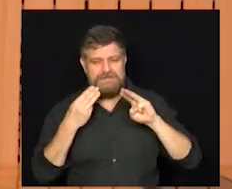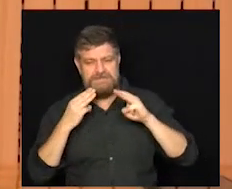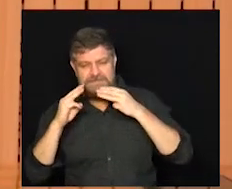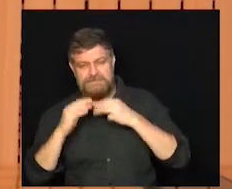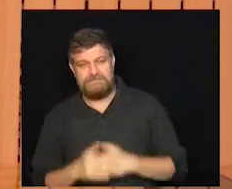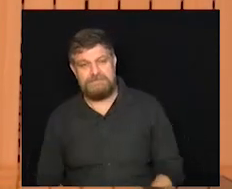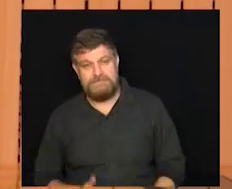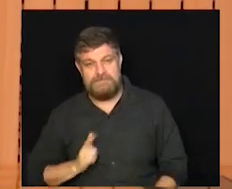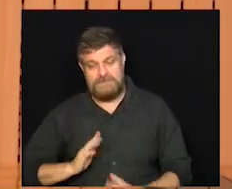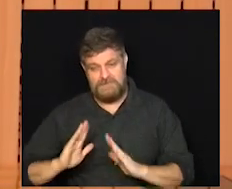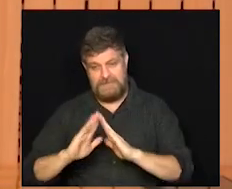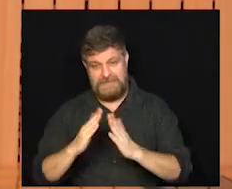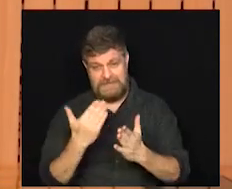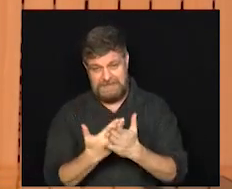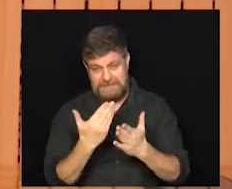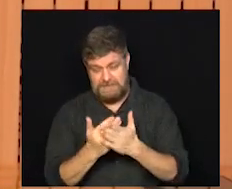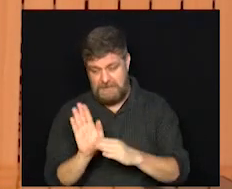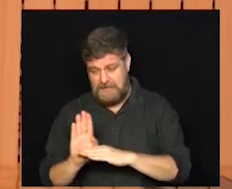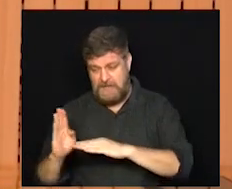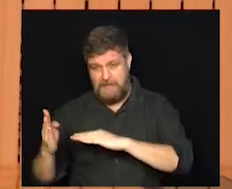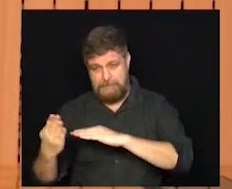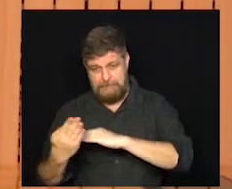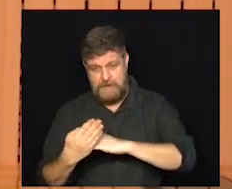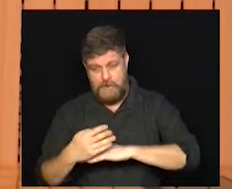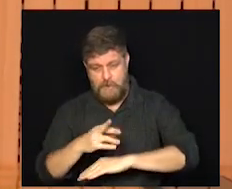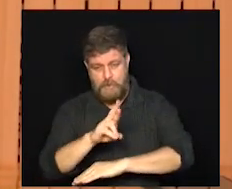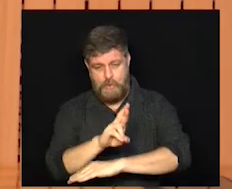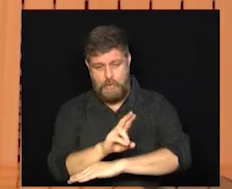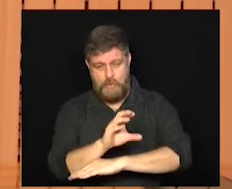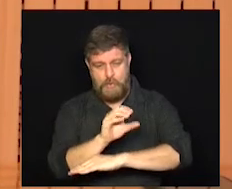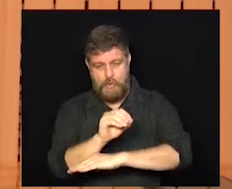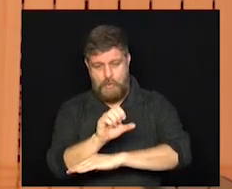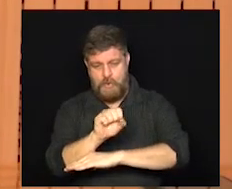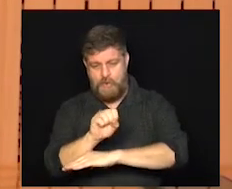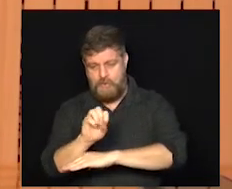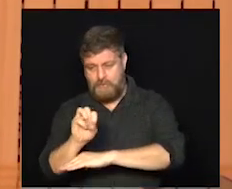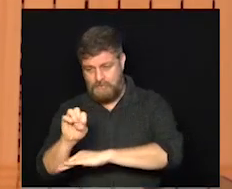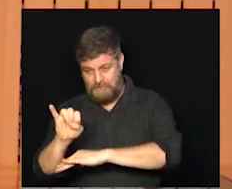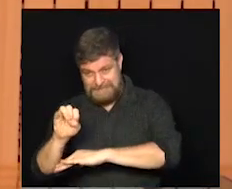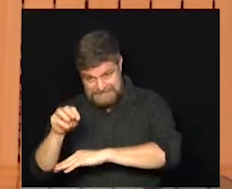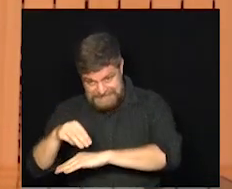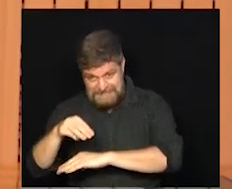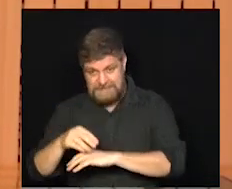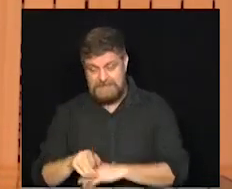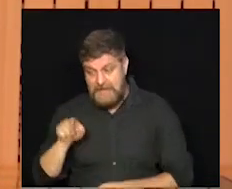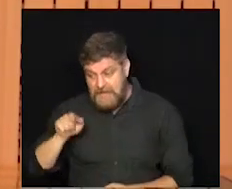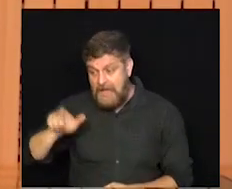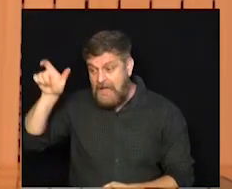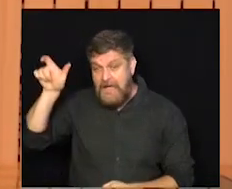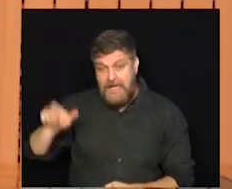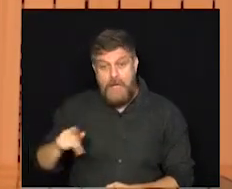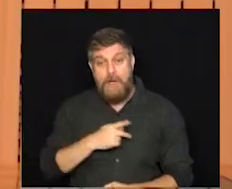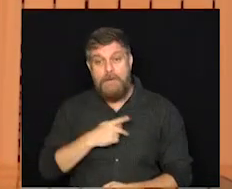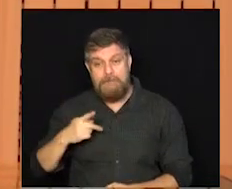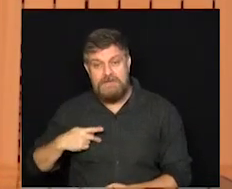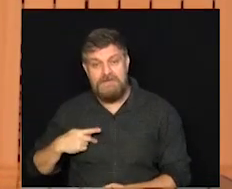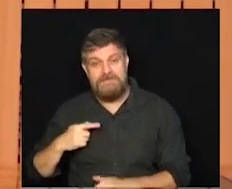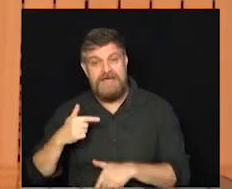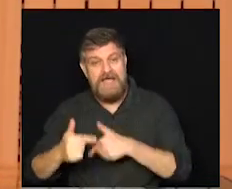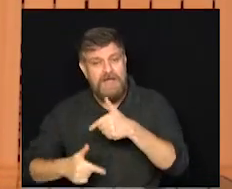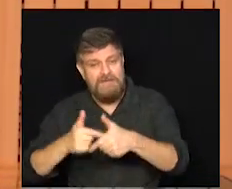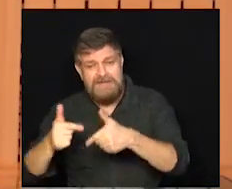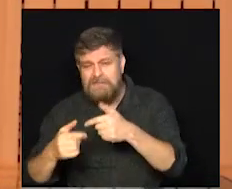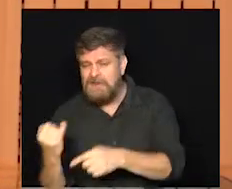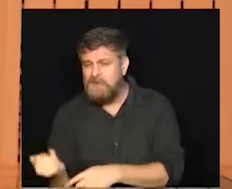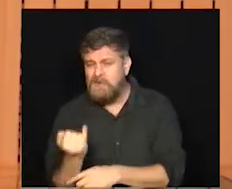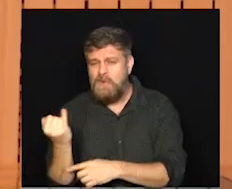na escola do Jardim Rocim, da escola estadual Maria Esther Andion Bueno, ele desenvolve um trabalho ali muito